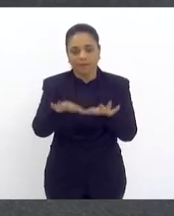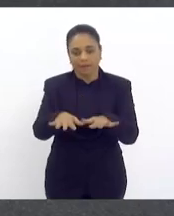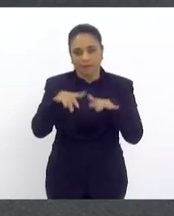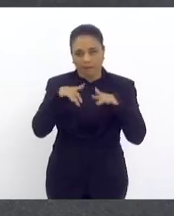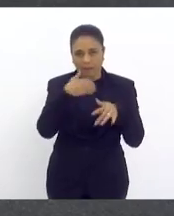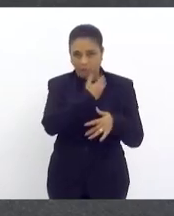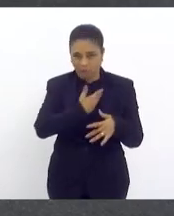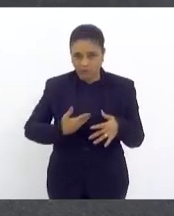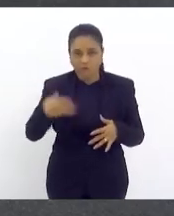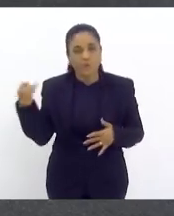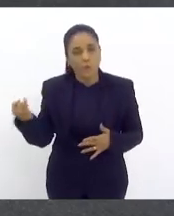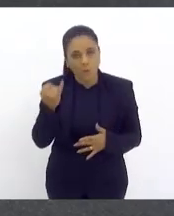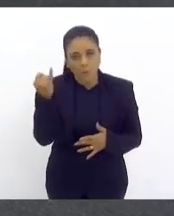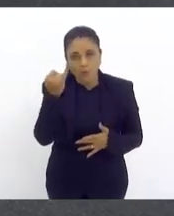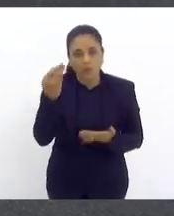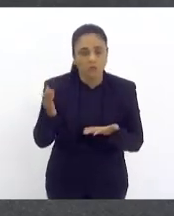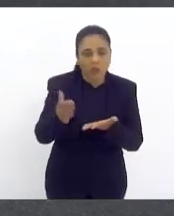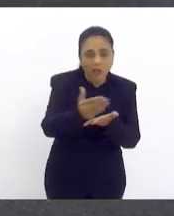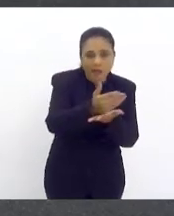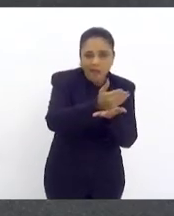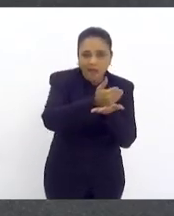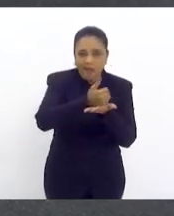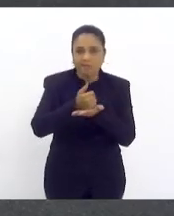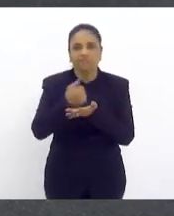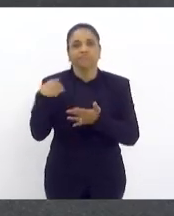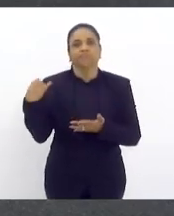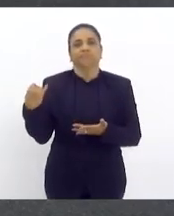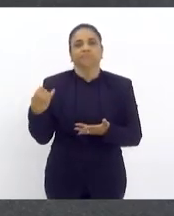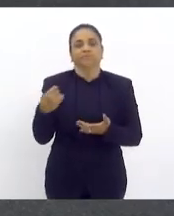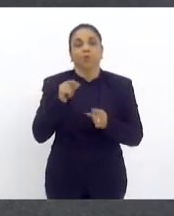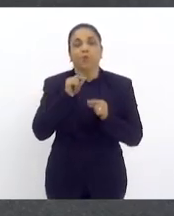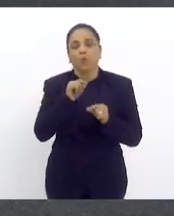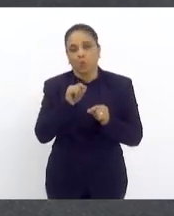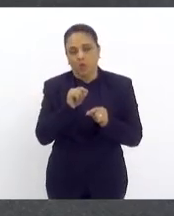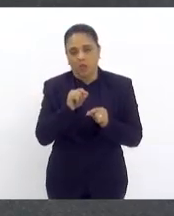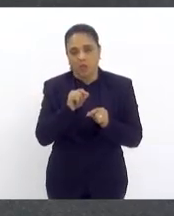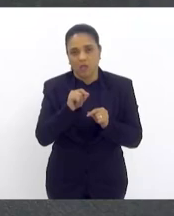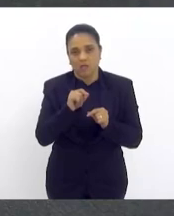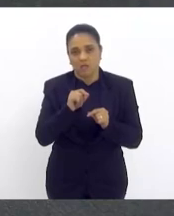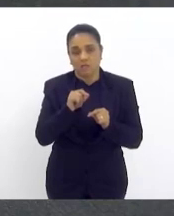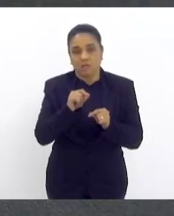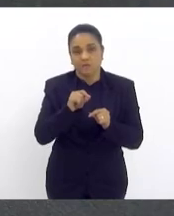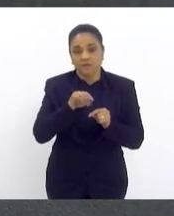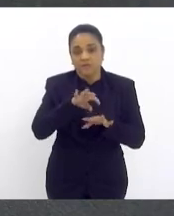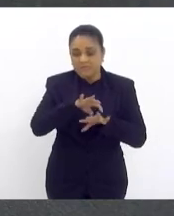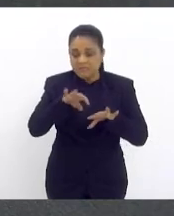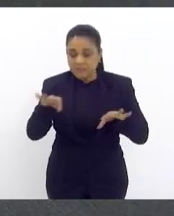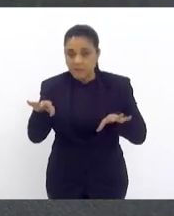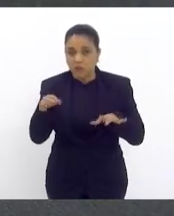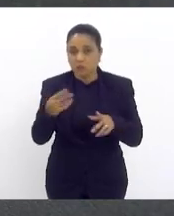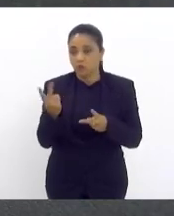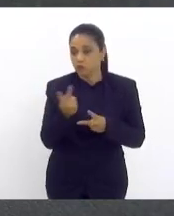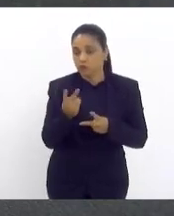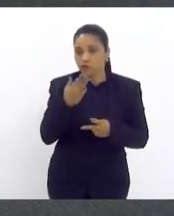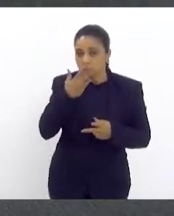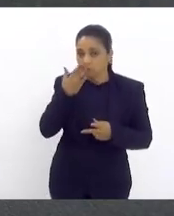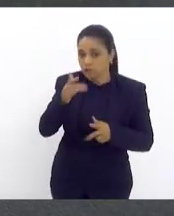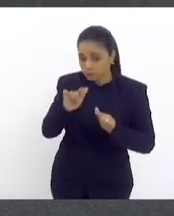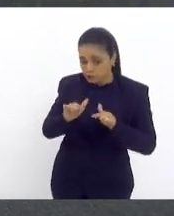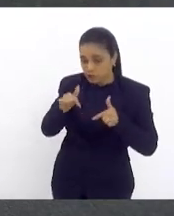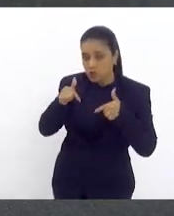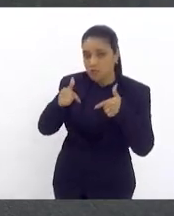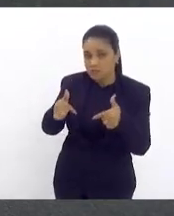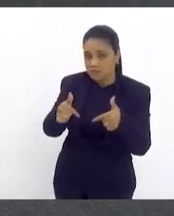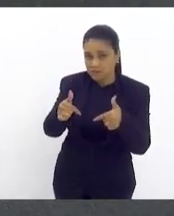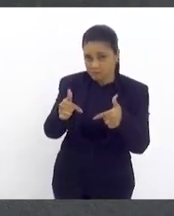seria a importante que a gente pudesse né desmembrar estes dois tipos de ações e tipo